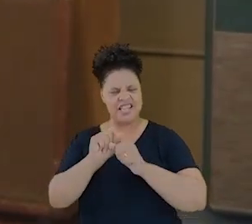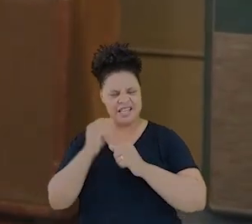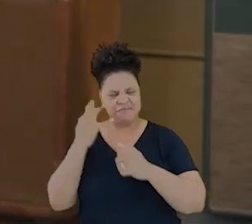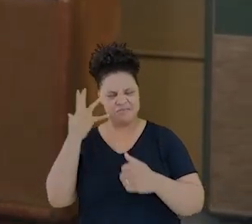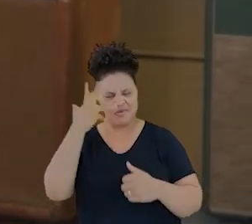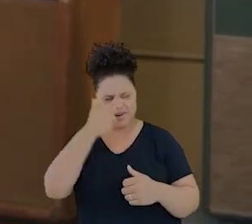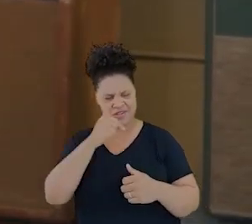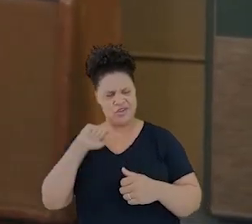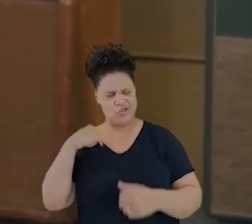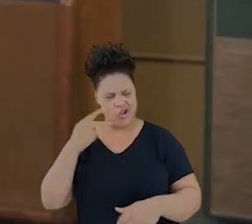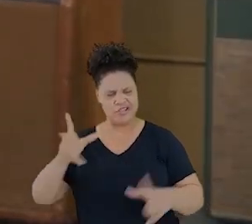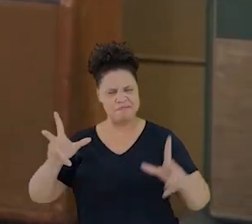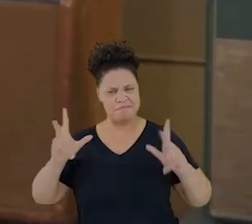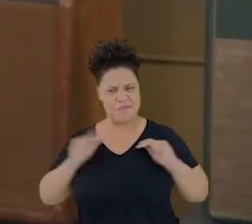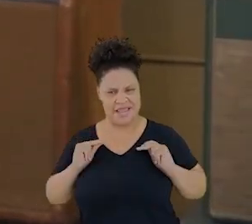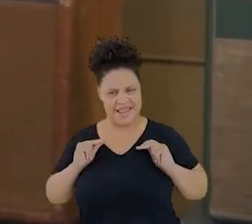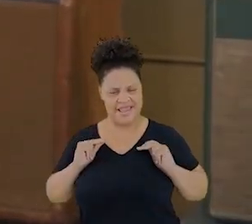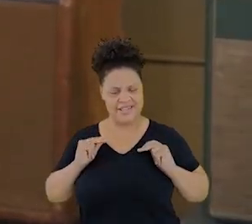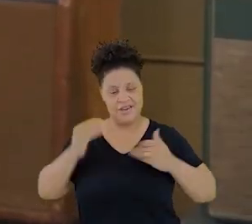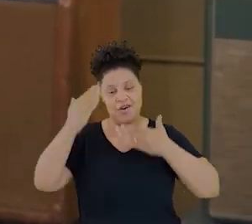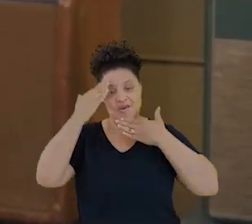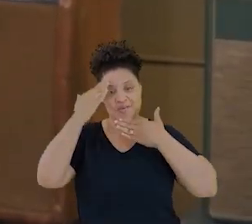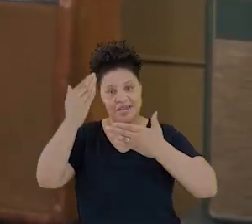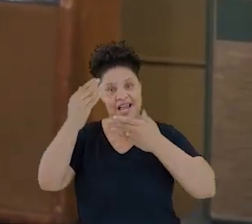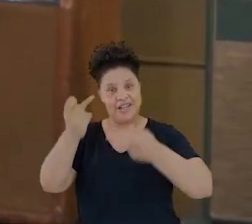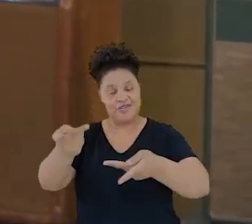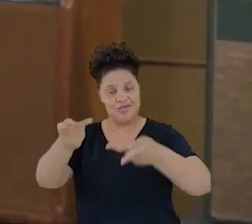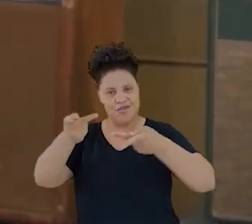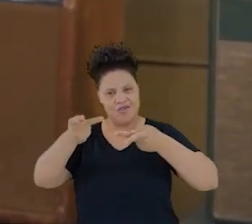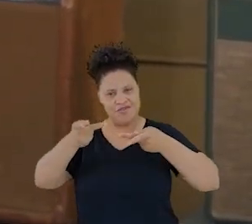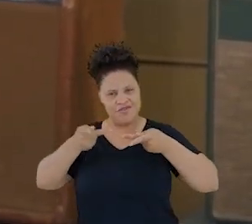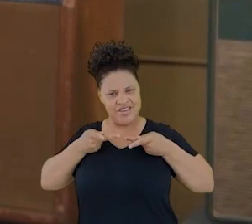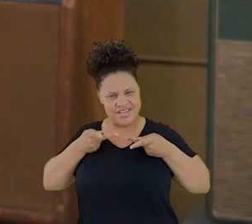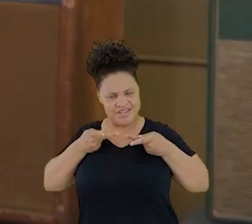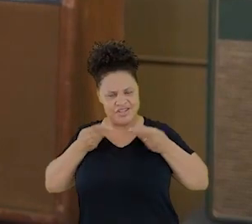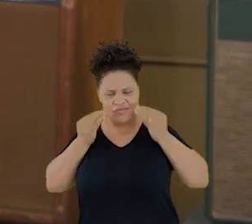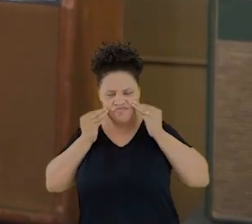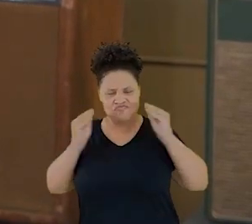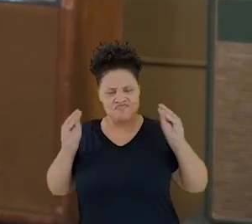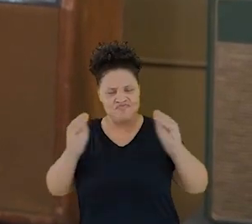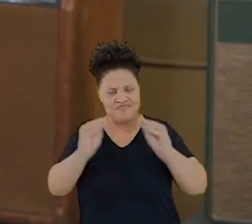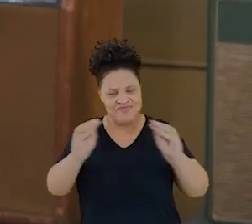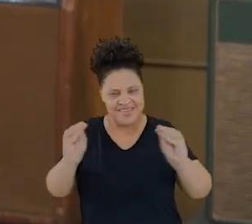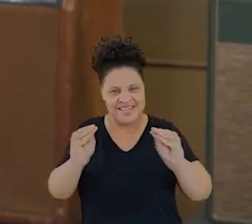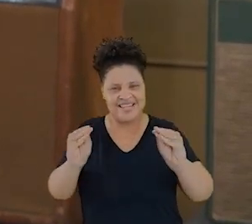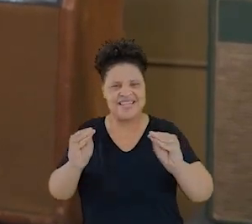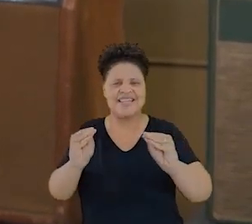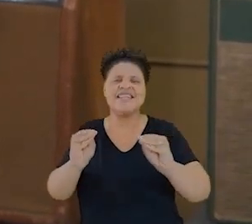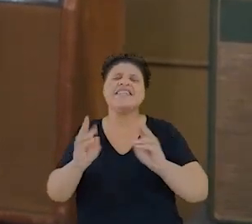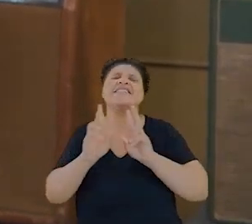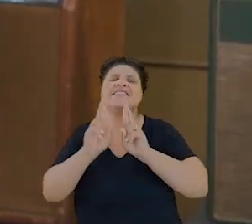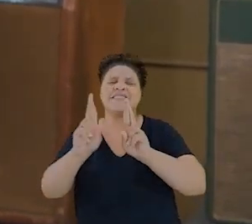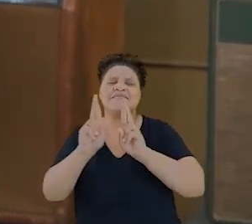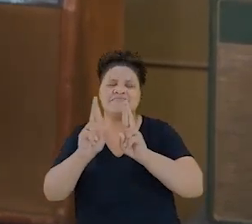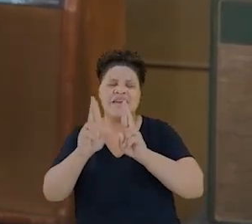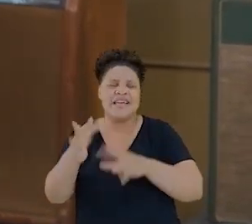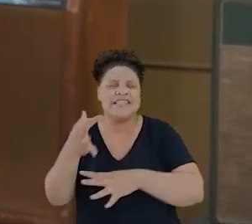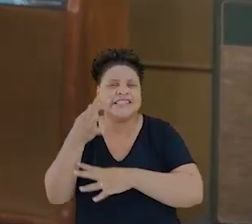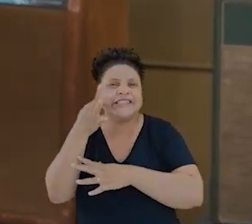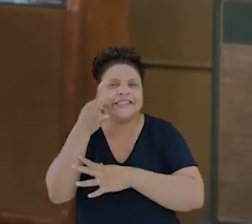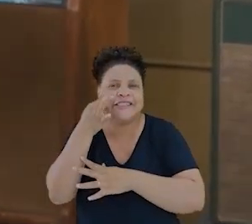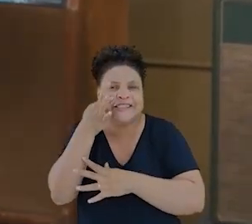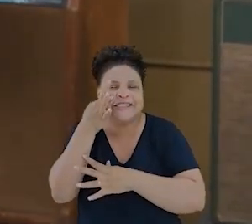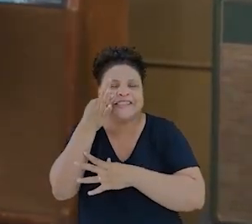Um agradecimento aqui pelo convite, um cheiro. Espero realmente estar com vocês pessoalmente, né, na próxima